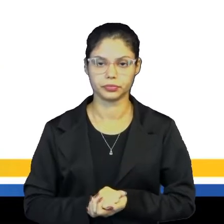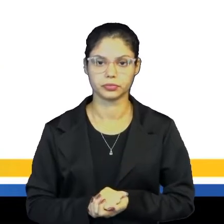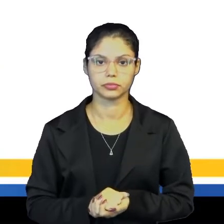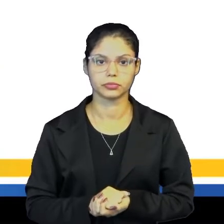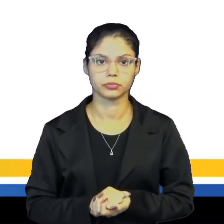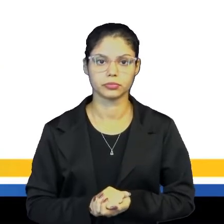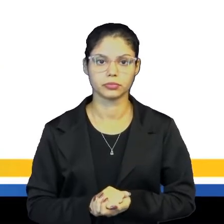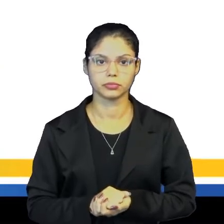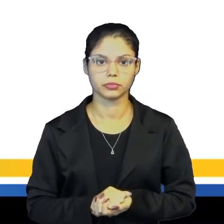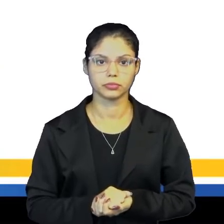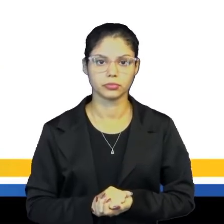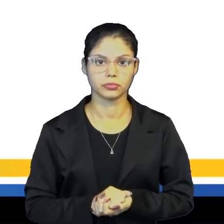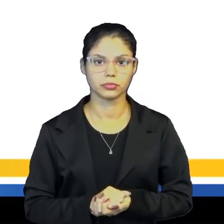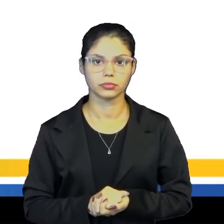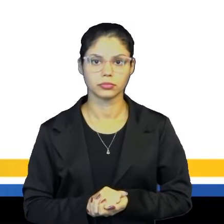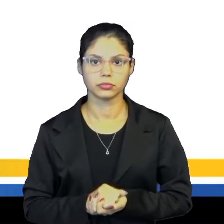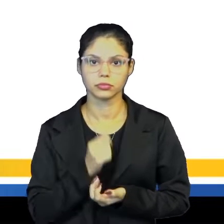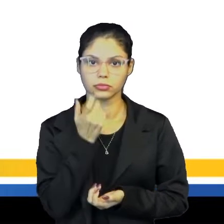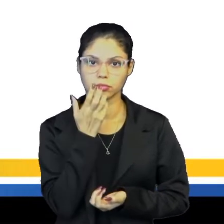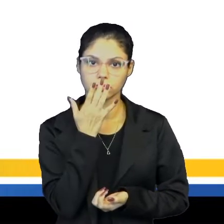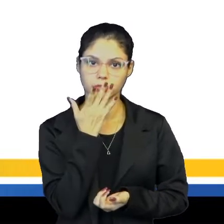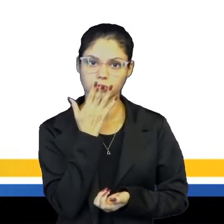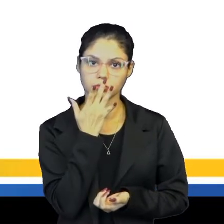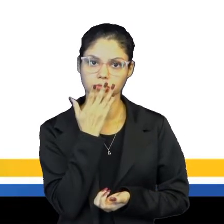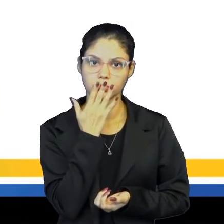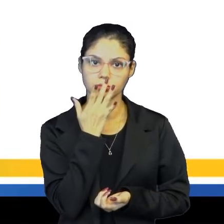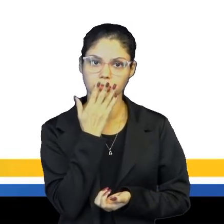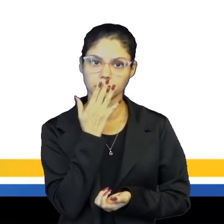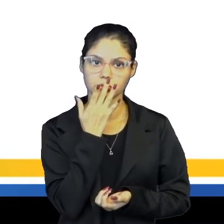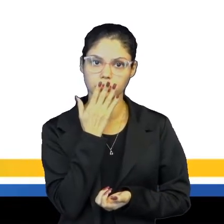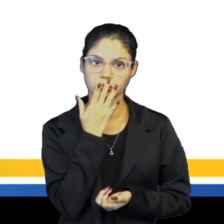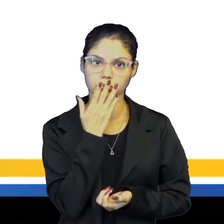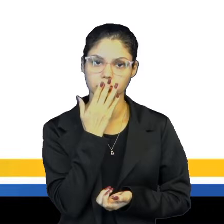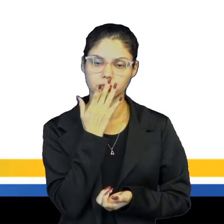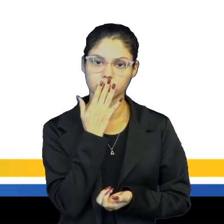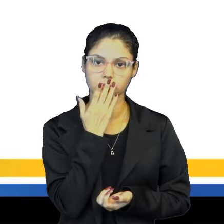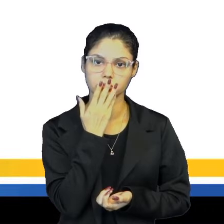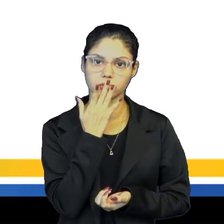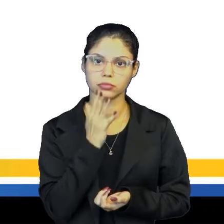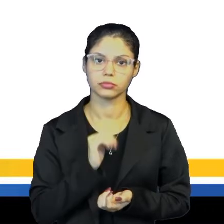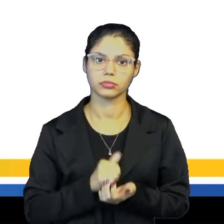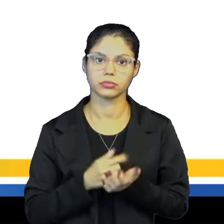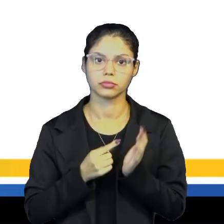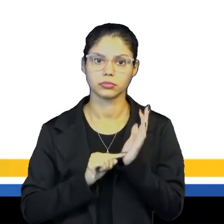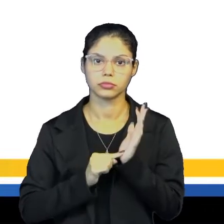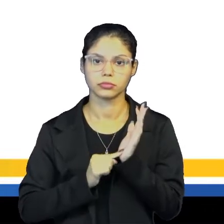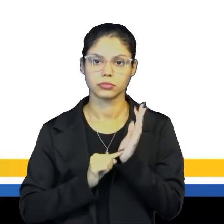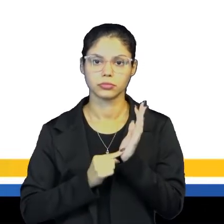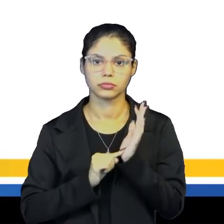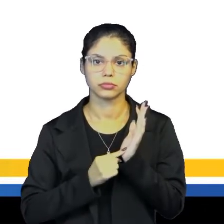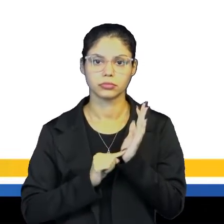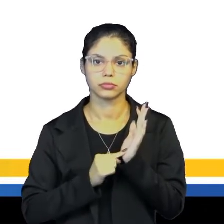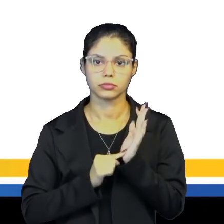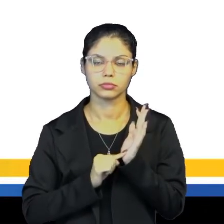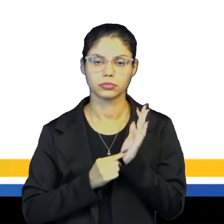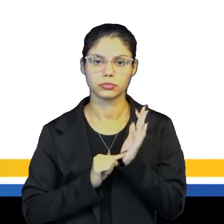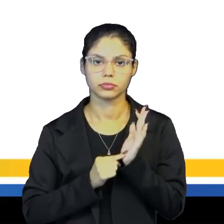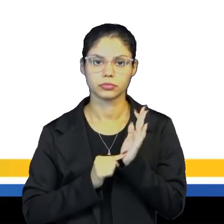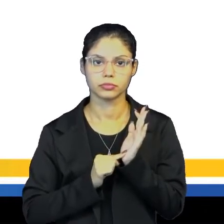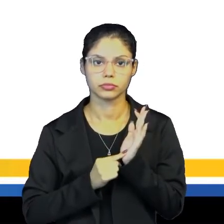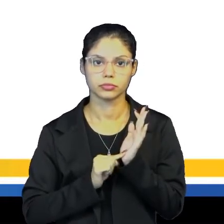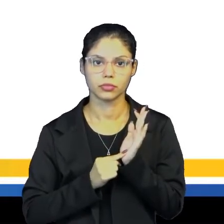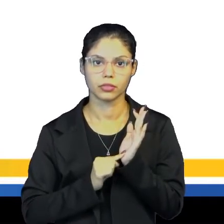a cor, tá, que é um elemento, né? A gente usa a cor. O ponto, que também é